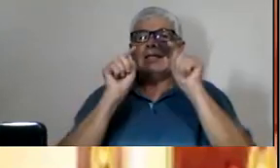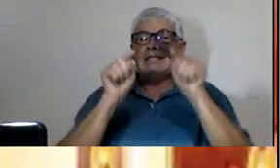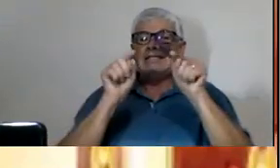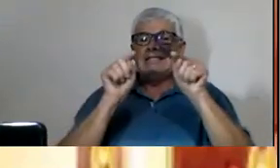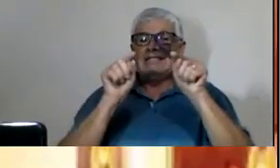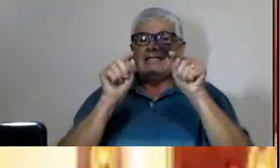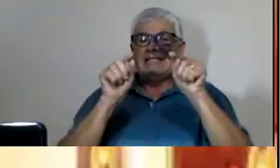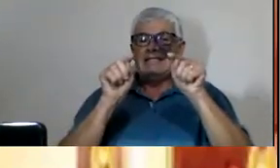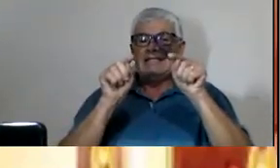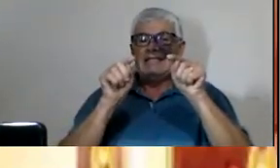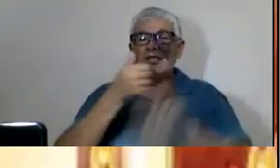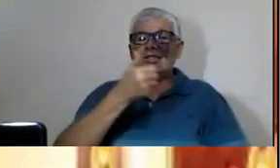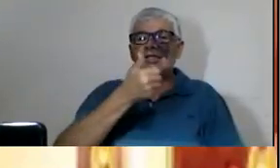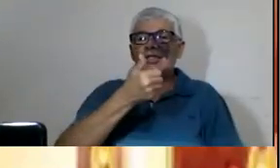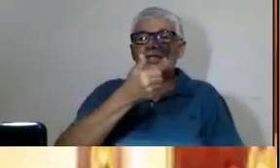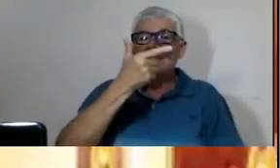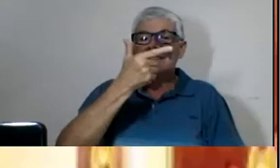Ai, o botão.